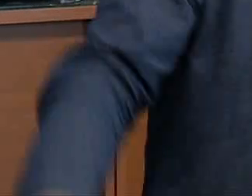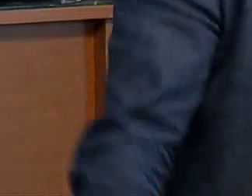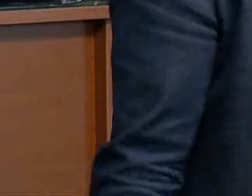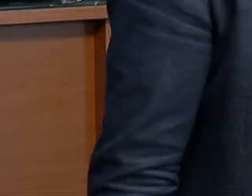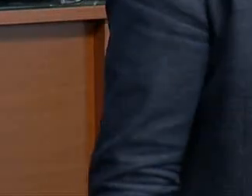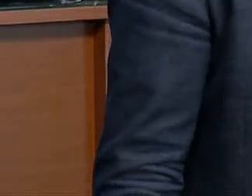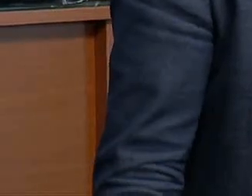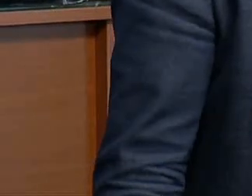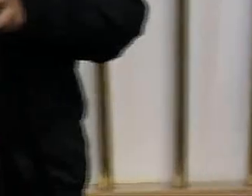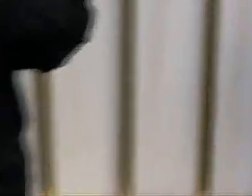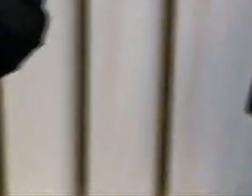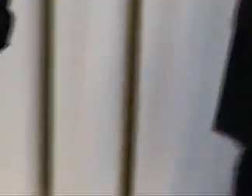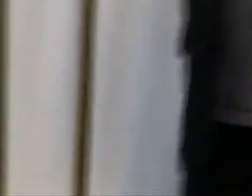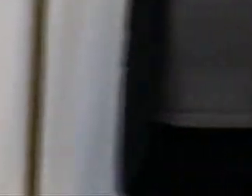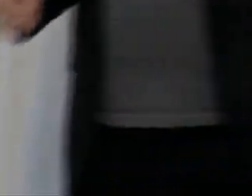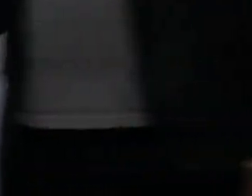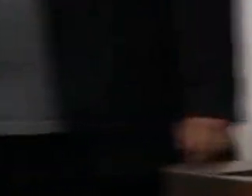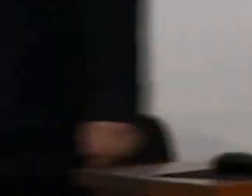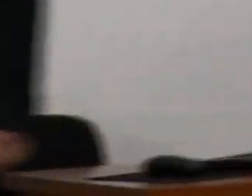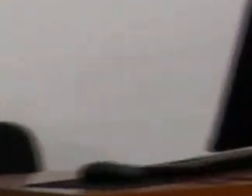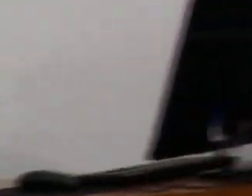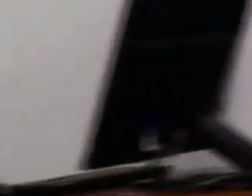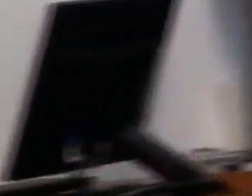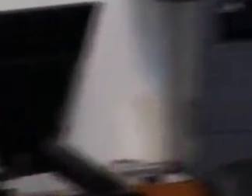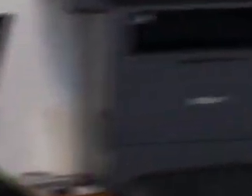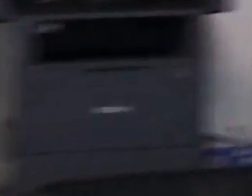essa importante região do nosso país.